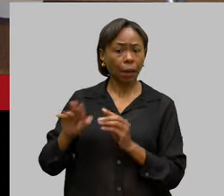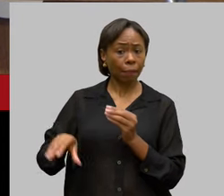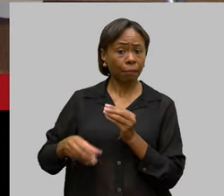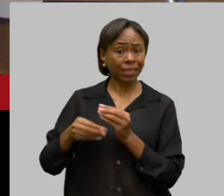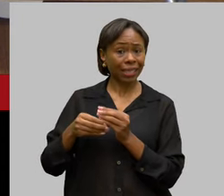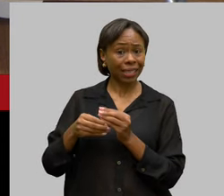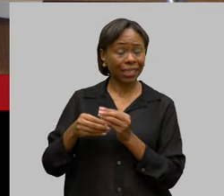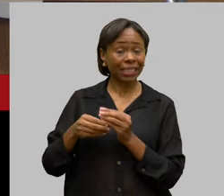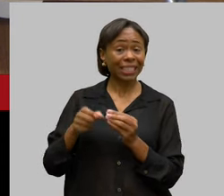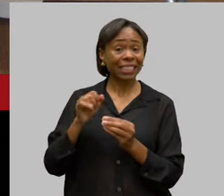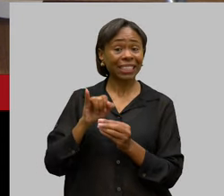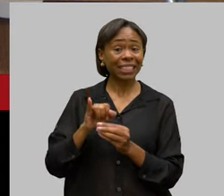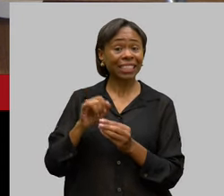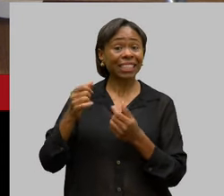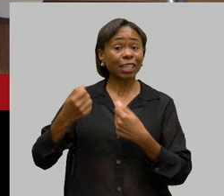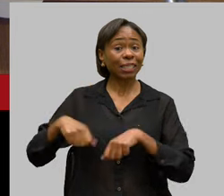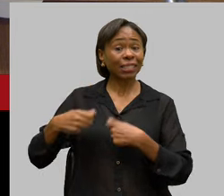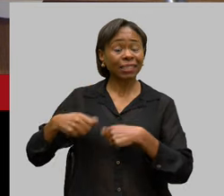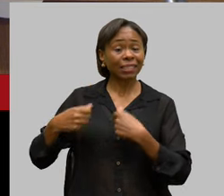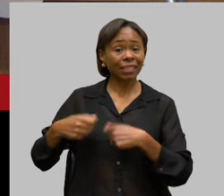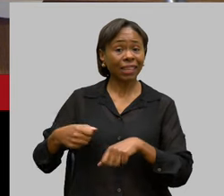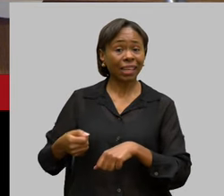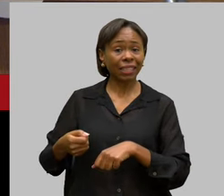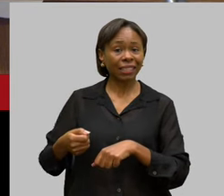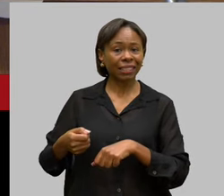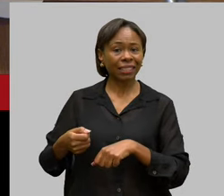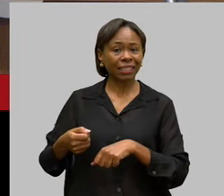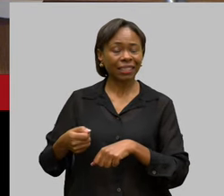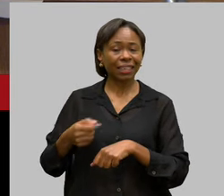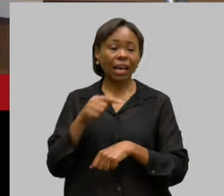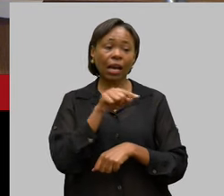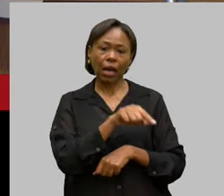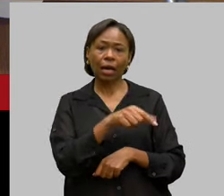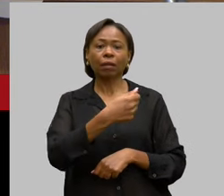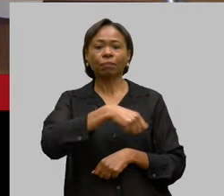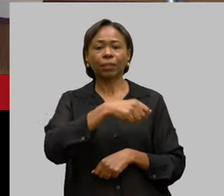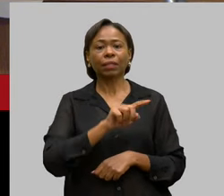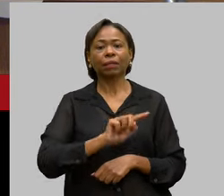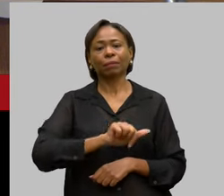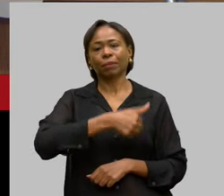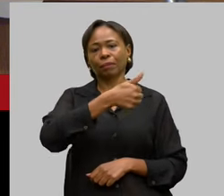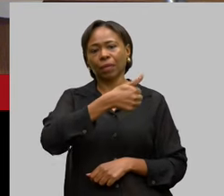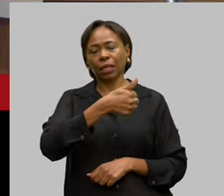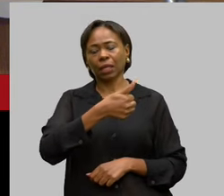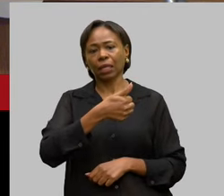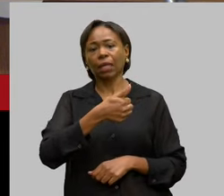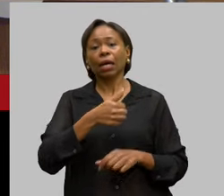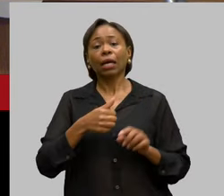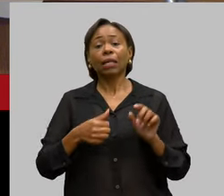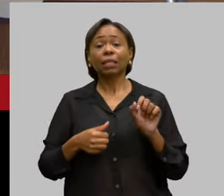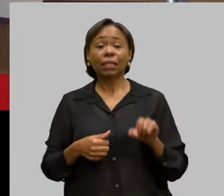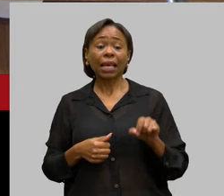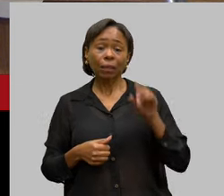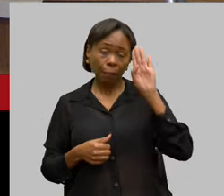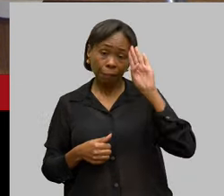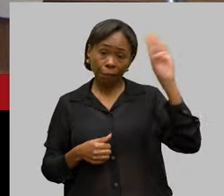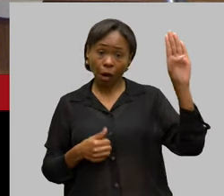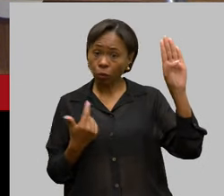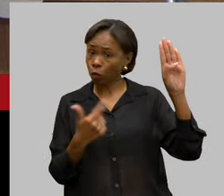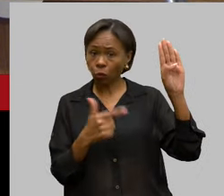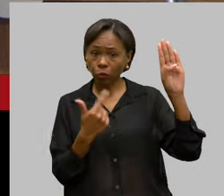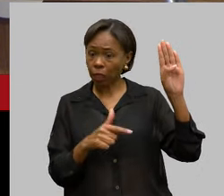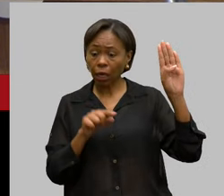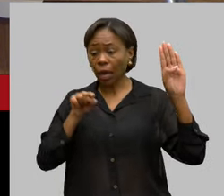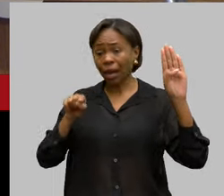existe complementar sem a elementar assim como não deve existir a elementar sem a complementar elas